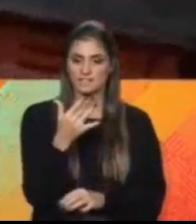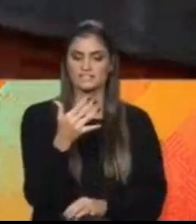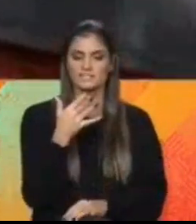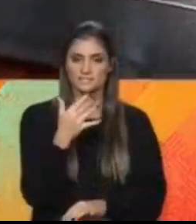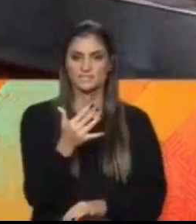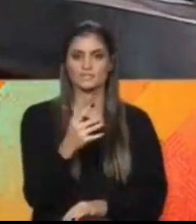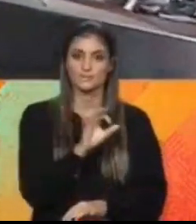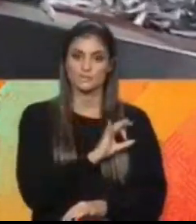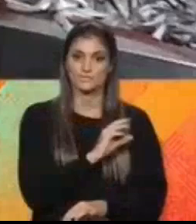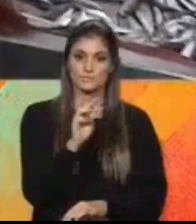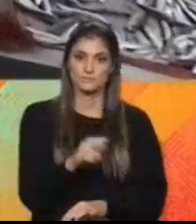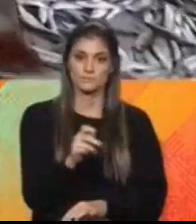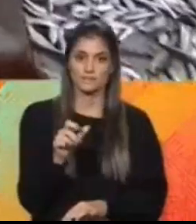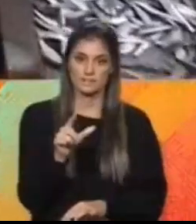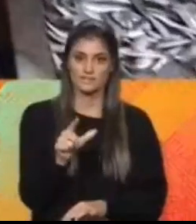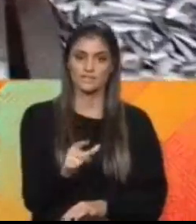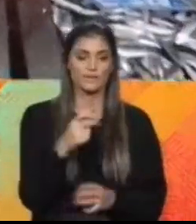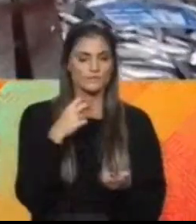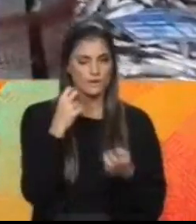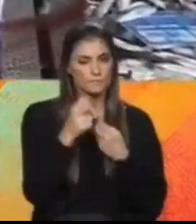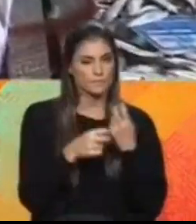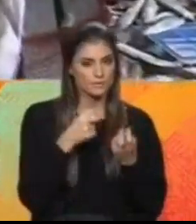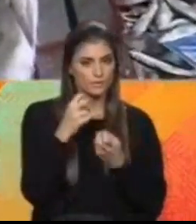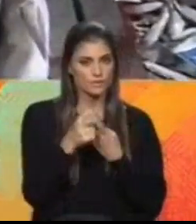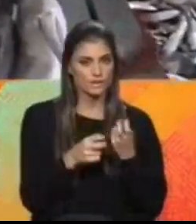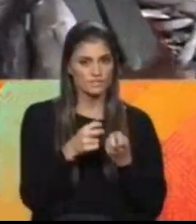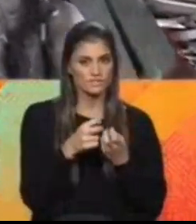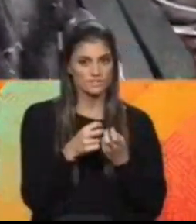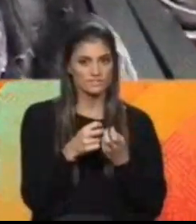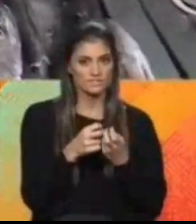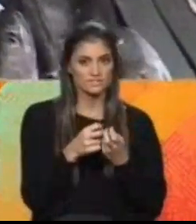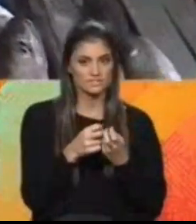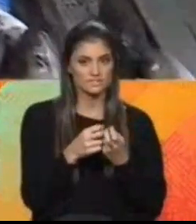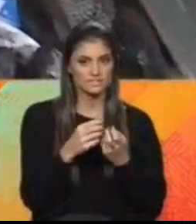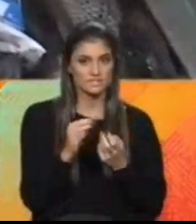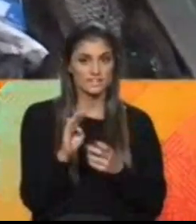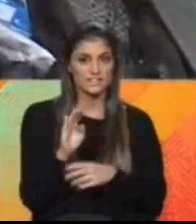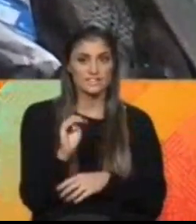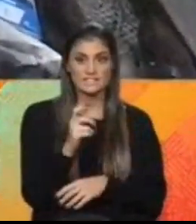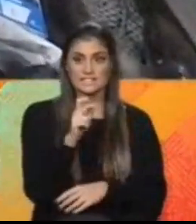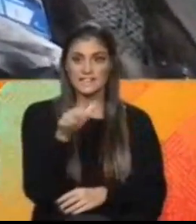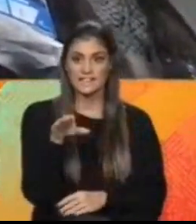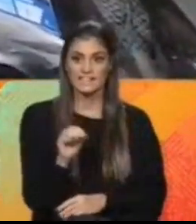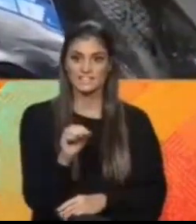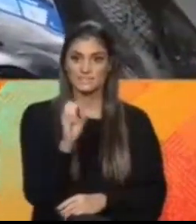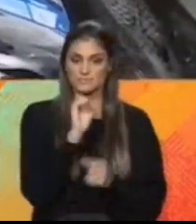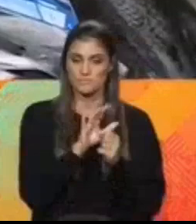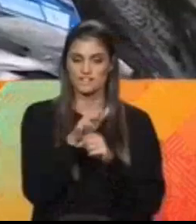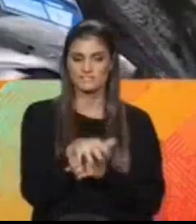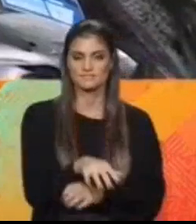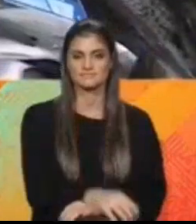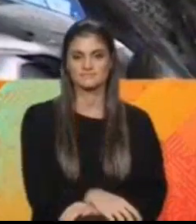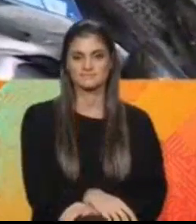O senhor Manel foi à procura das sereias no alto mar.